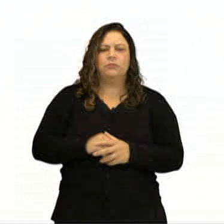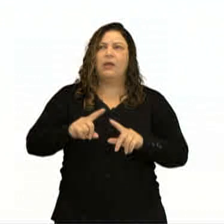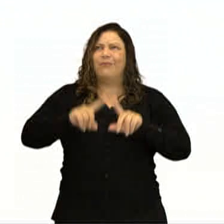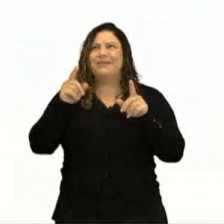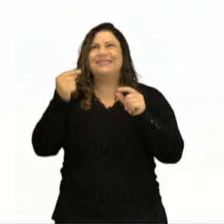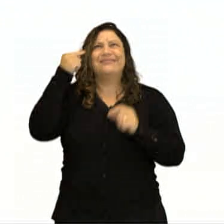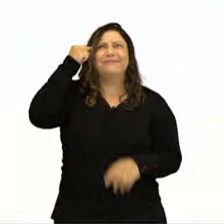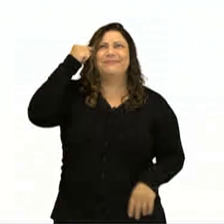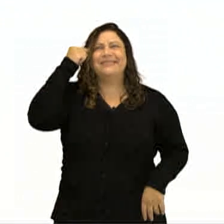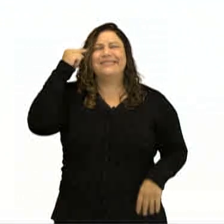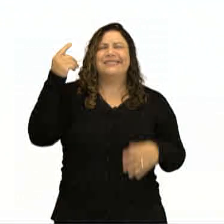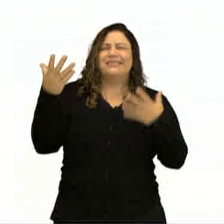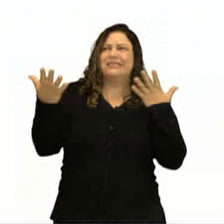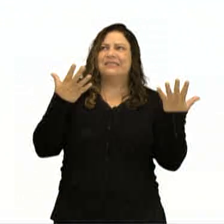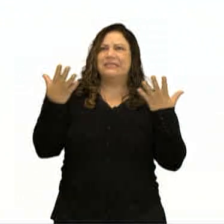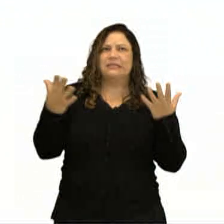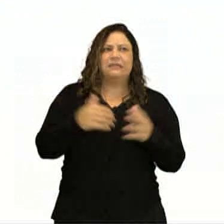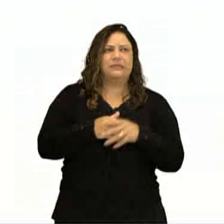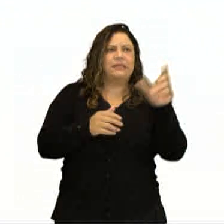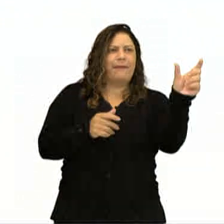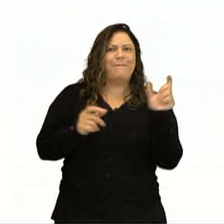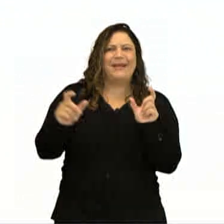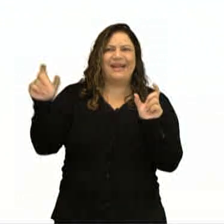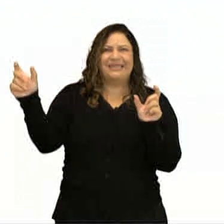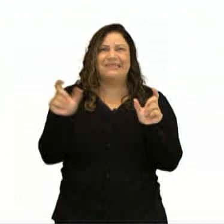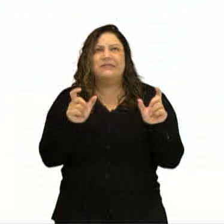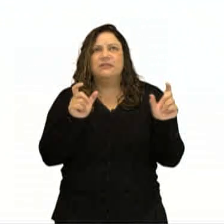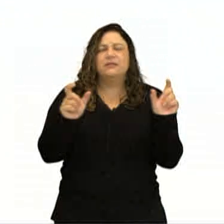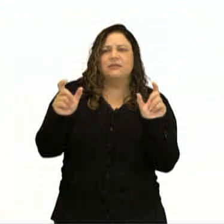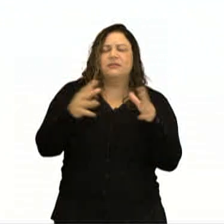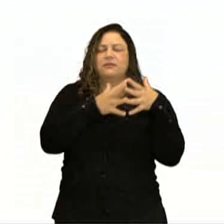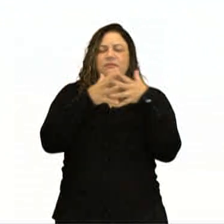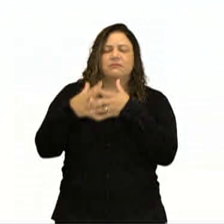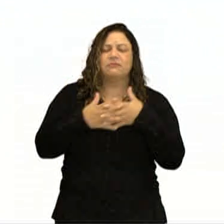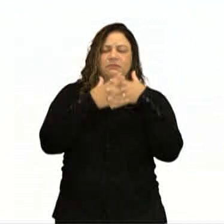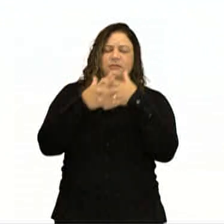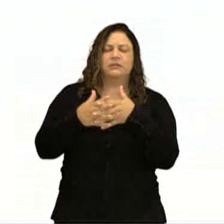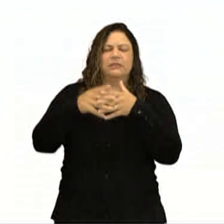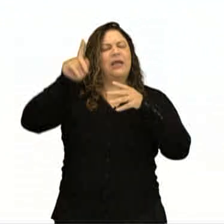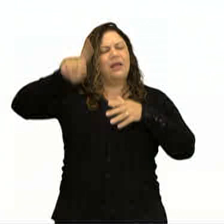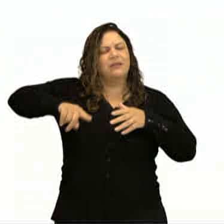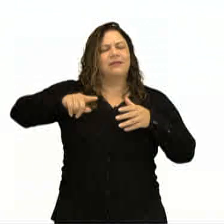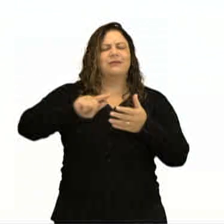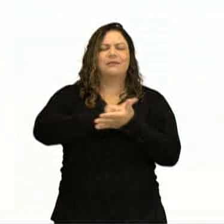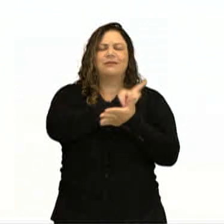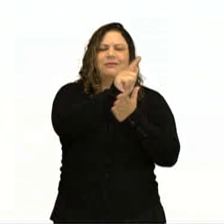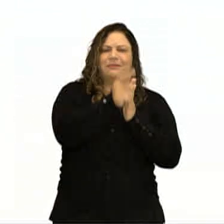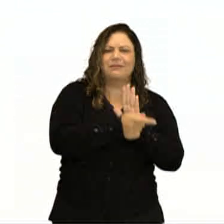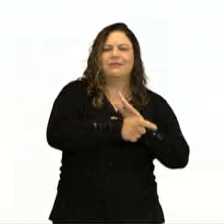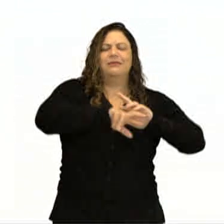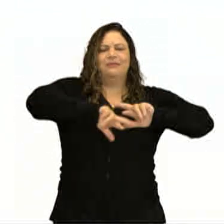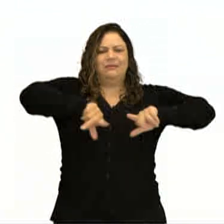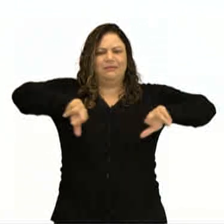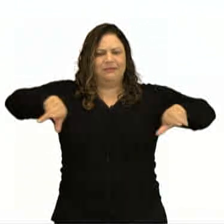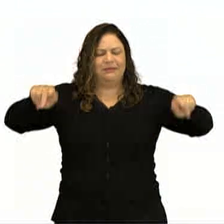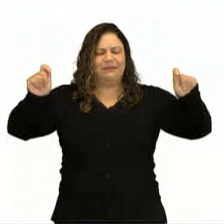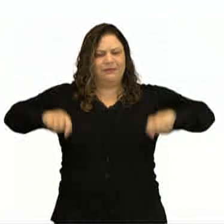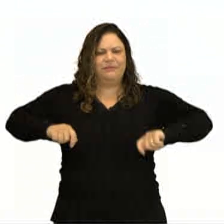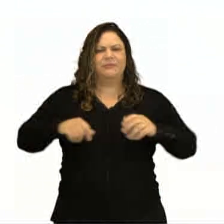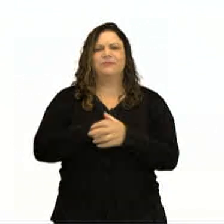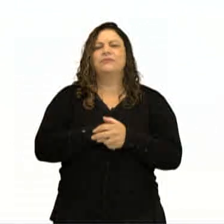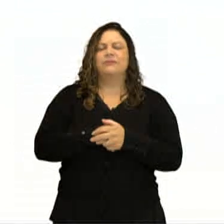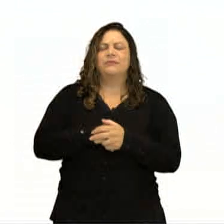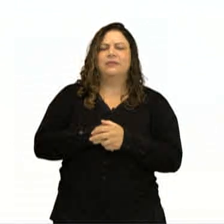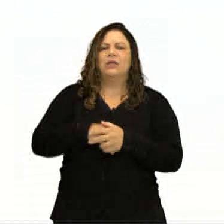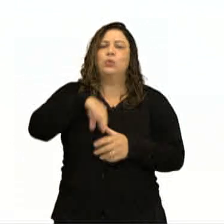pensado em plural? Eram desses casos em que os gramáticos registram nas suas questiuncas